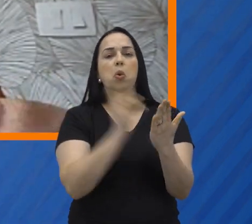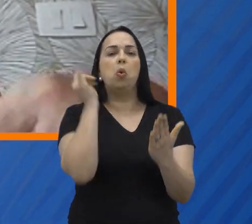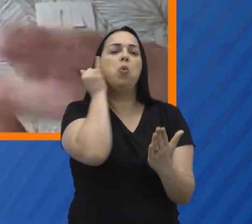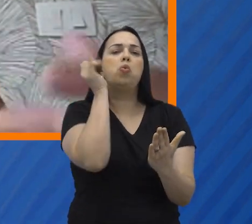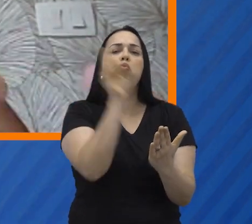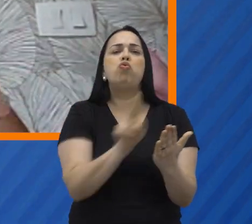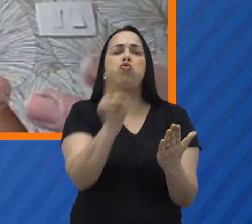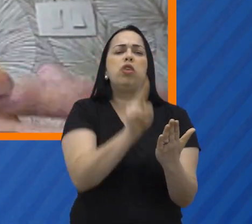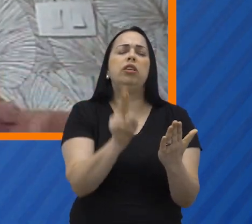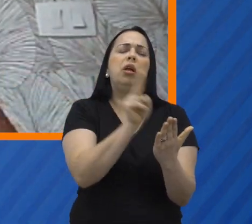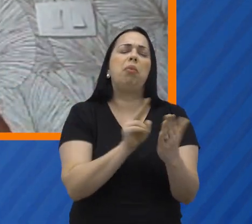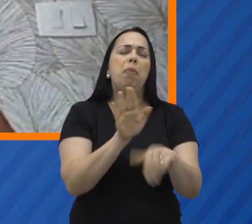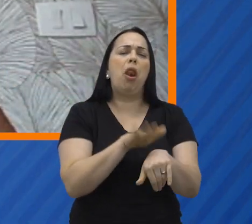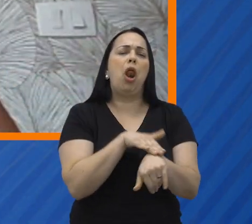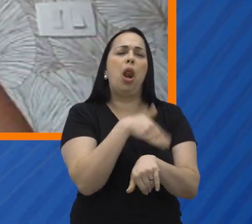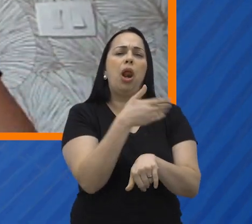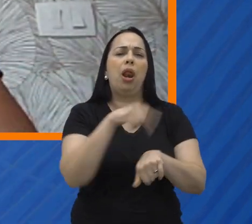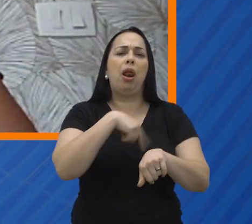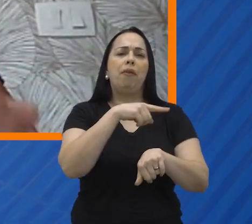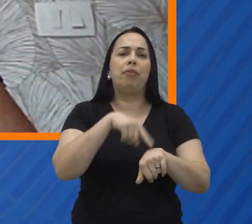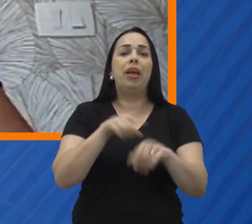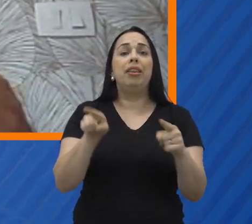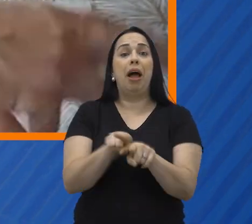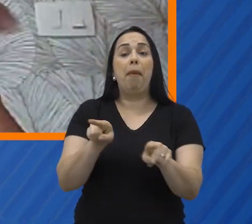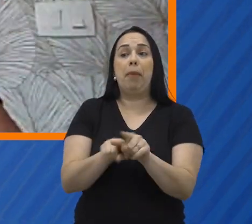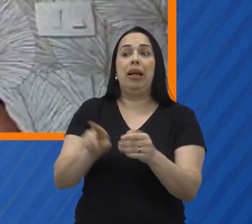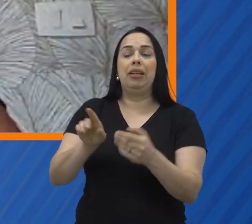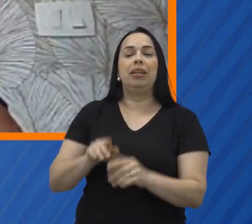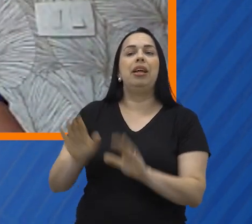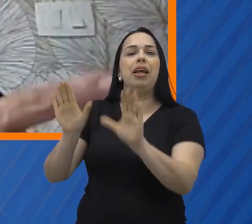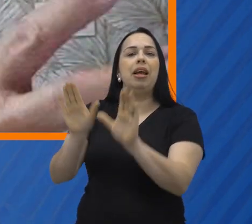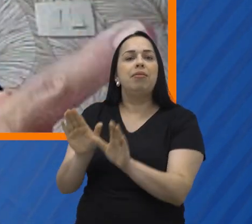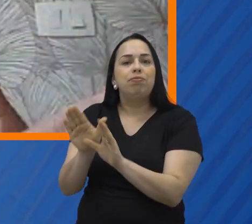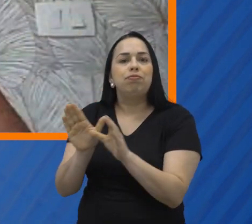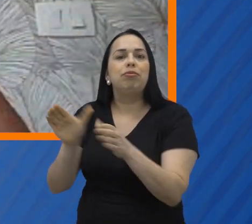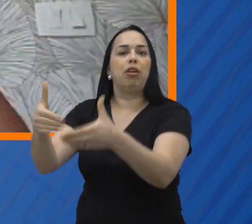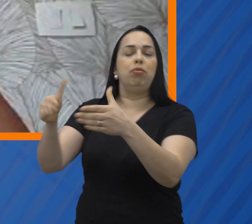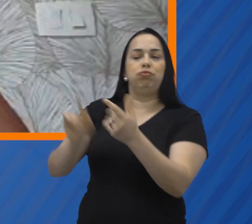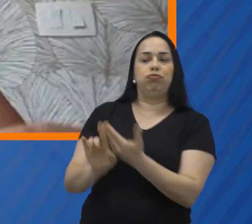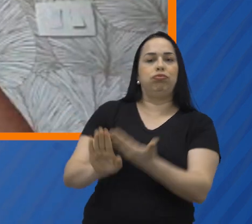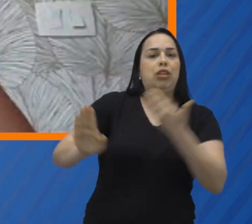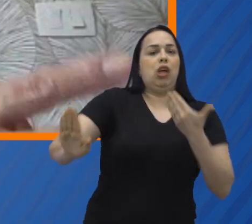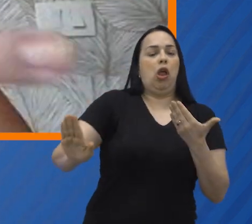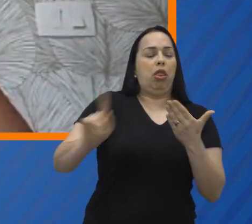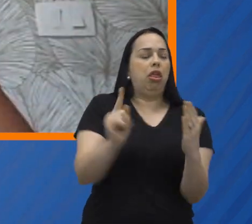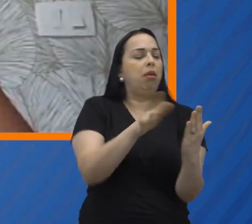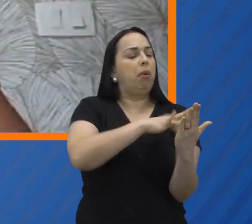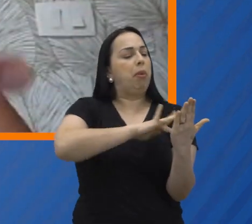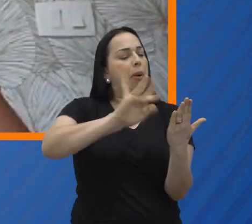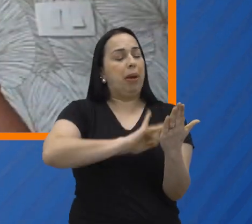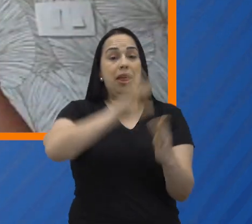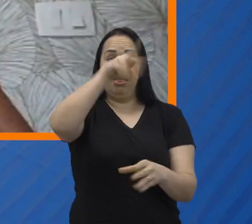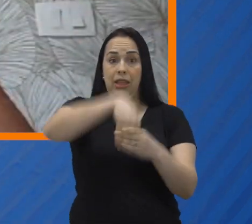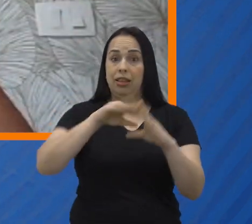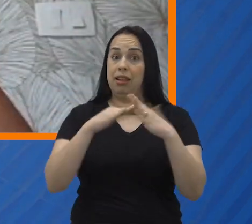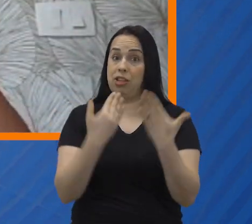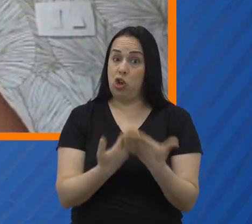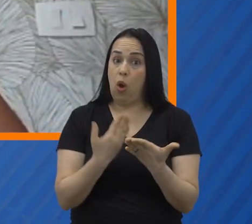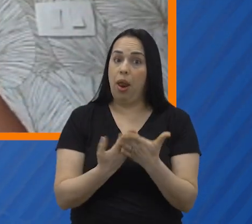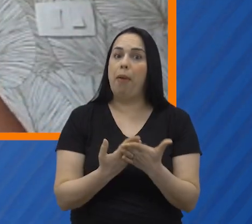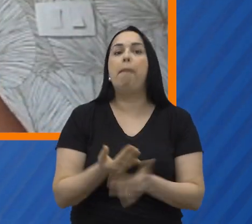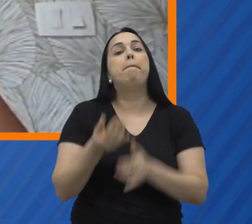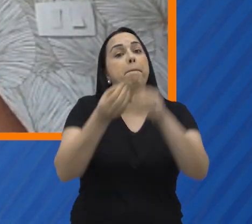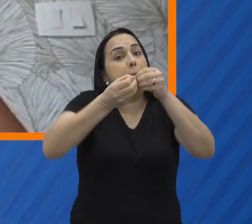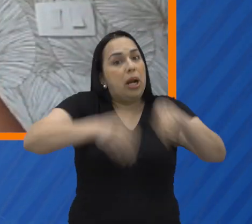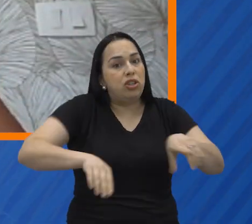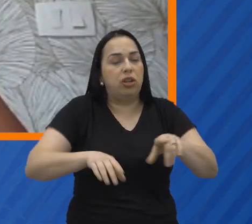de uso, elas usam durante muito tempo, e aí ela se isola de todo o restante, de todo o contexto, e isso dentro de sala de